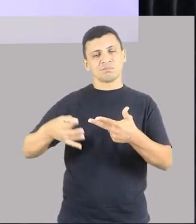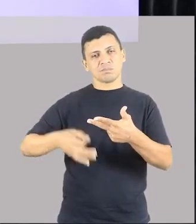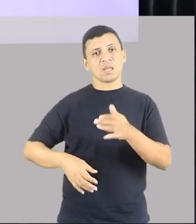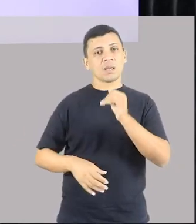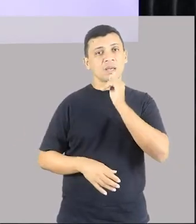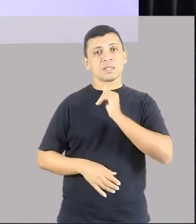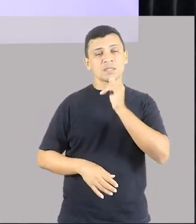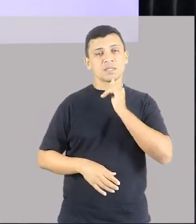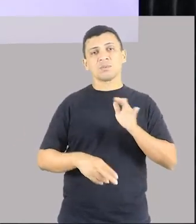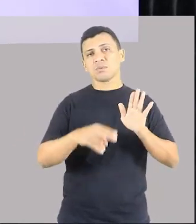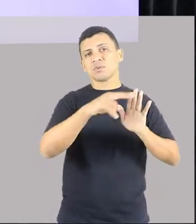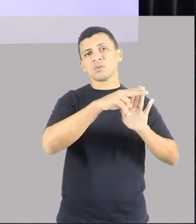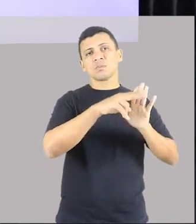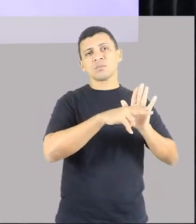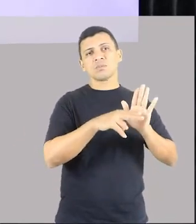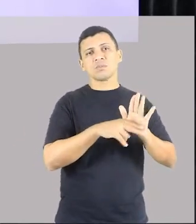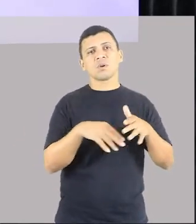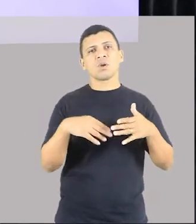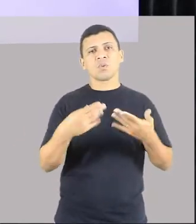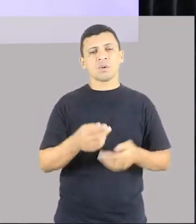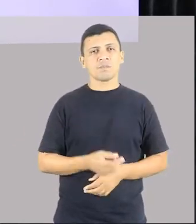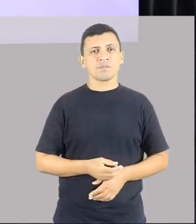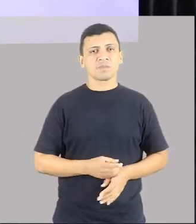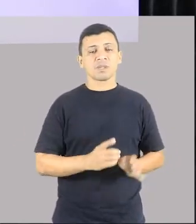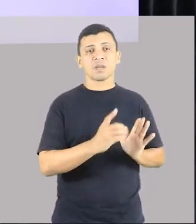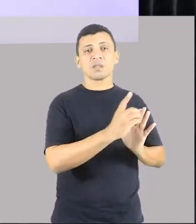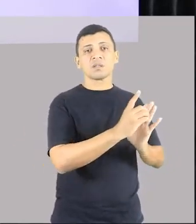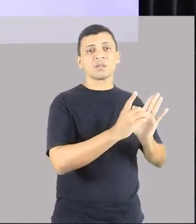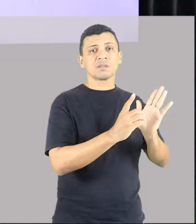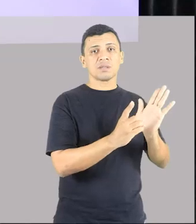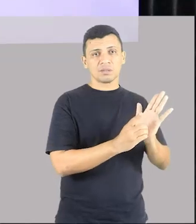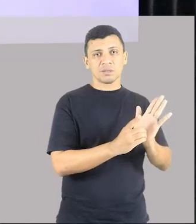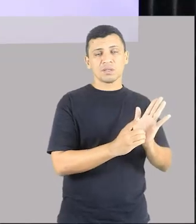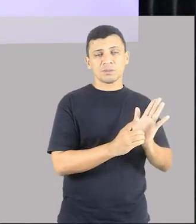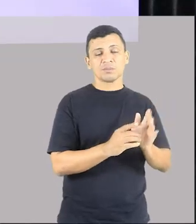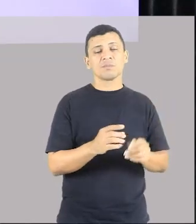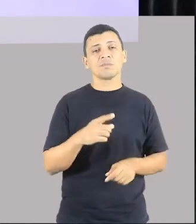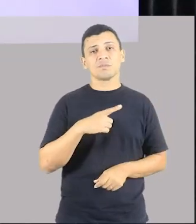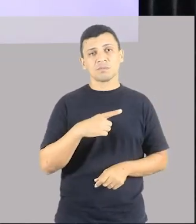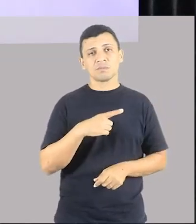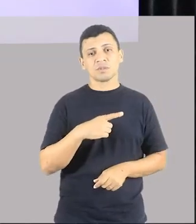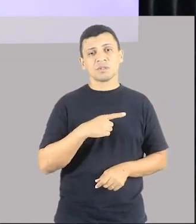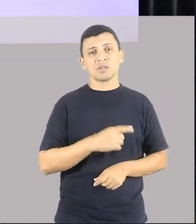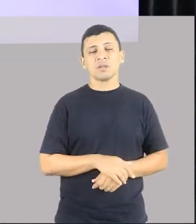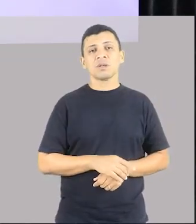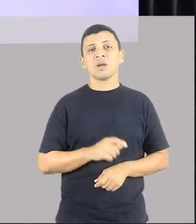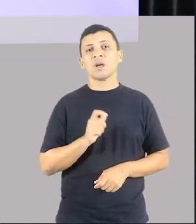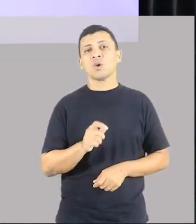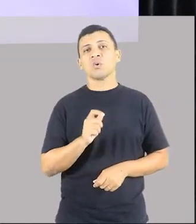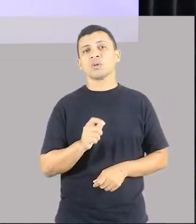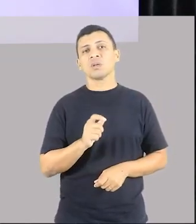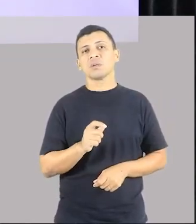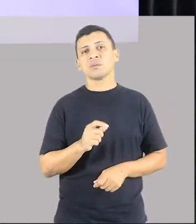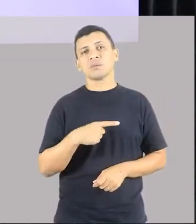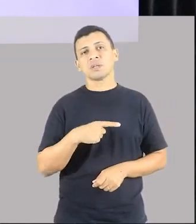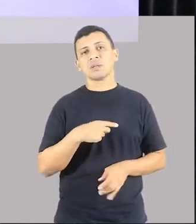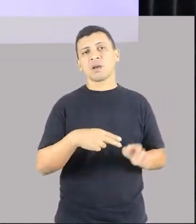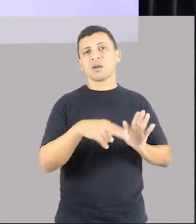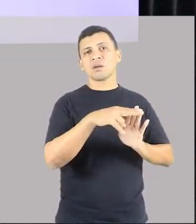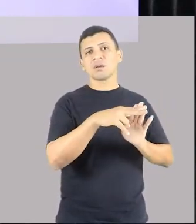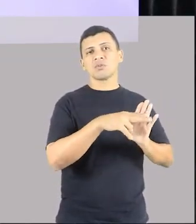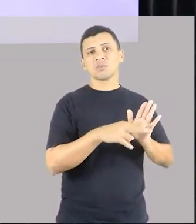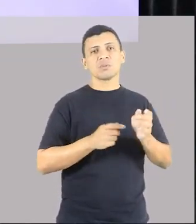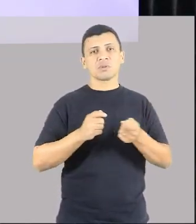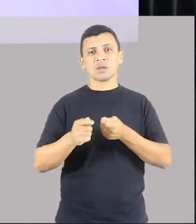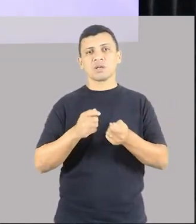atos normativos, por exemplo, os decretos regulamentares, aqueles atos normativos que regulamentam a